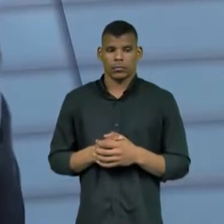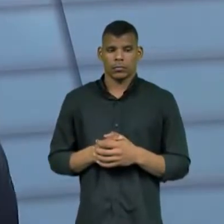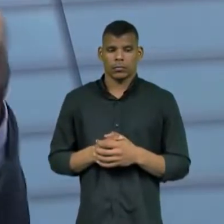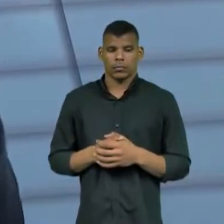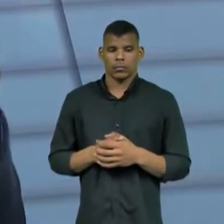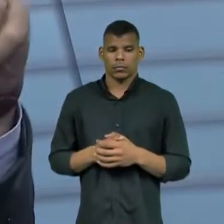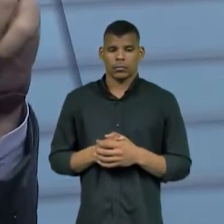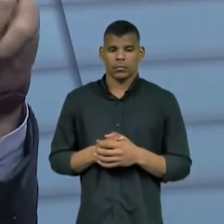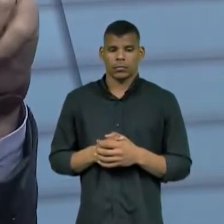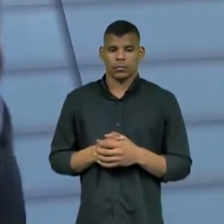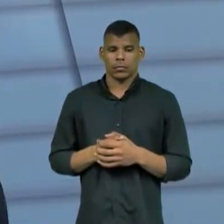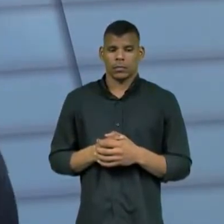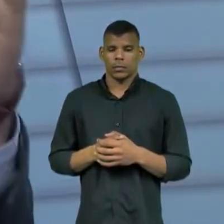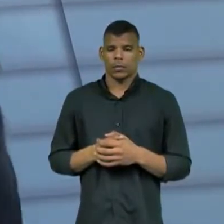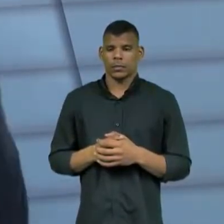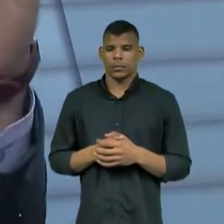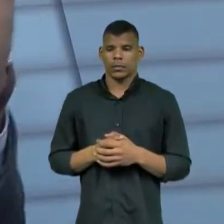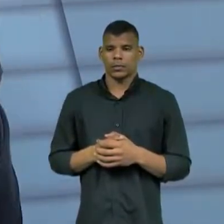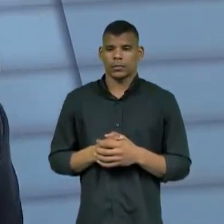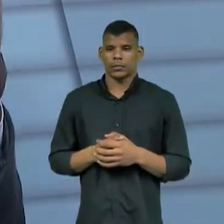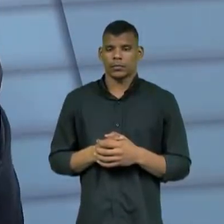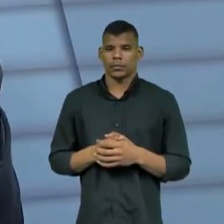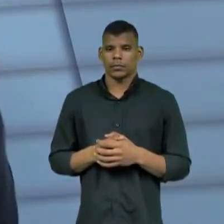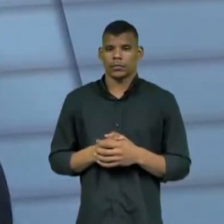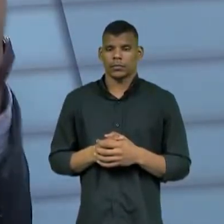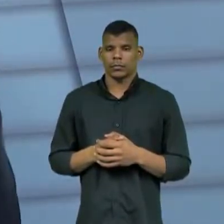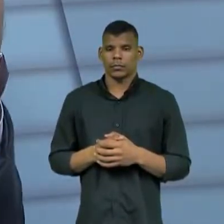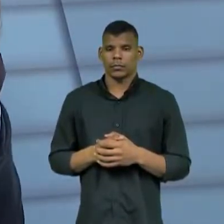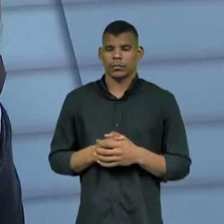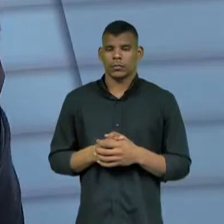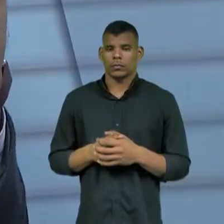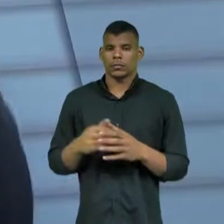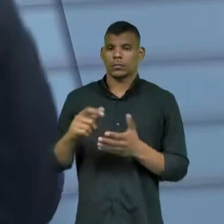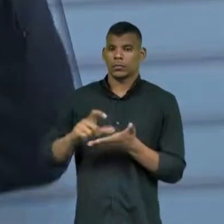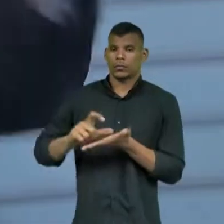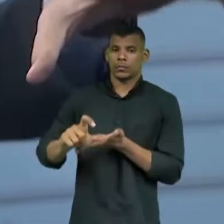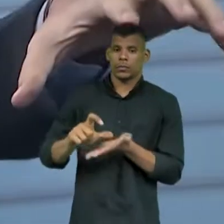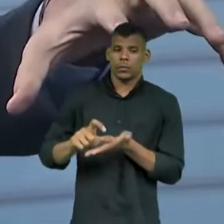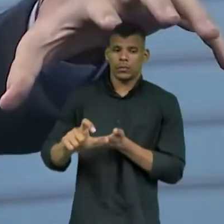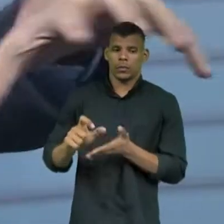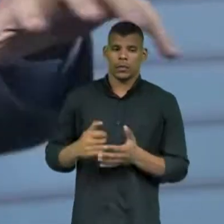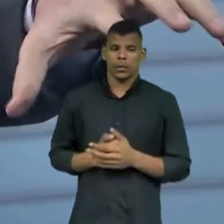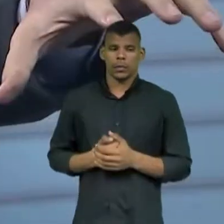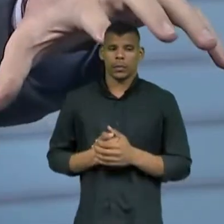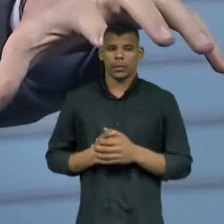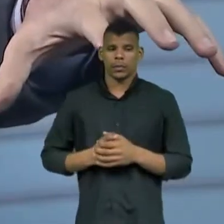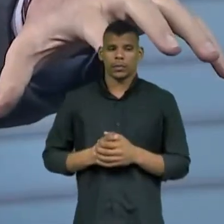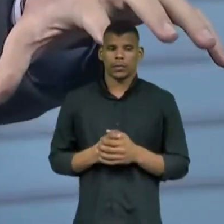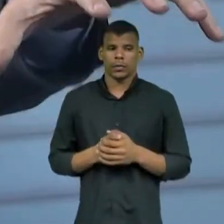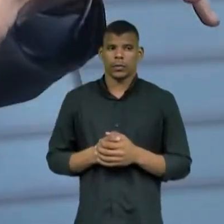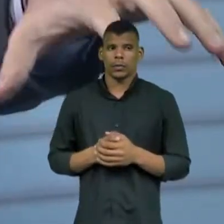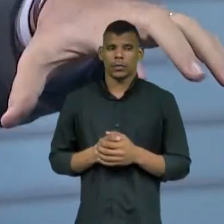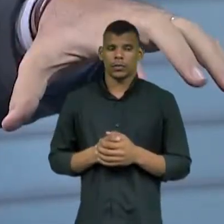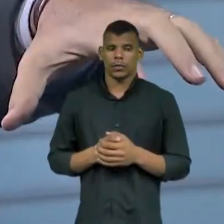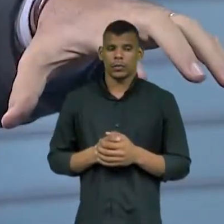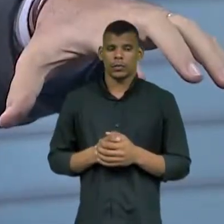Porque existe. E qual é o dever de casa? Existe investimento para a Europa, que há muito tempo eles